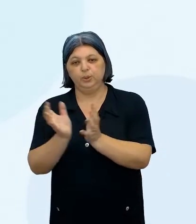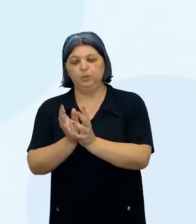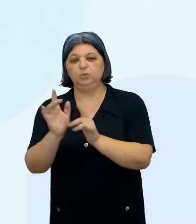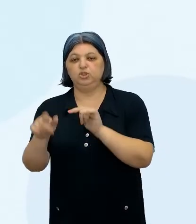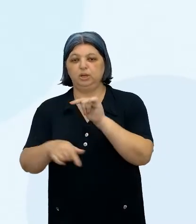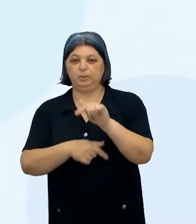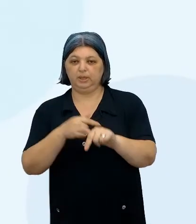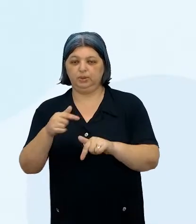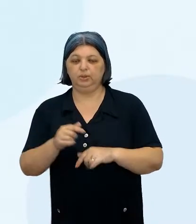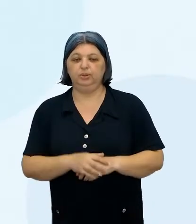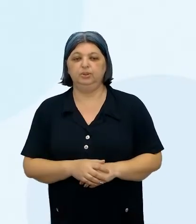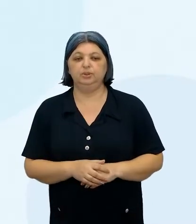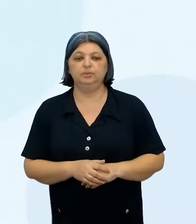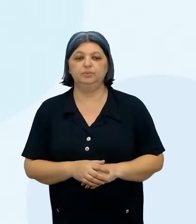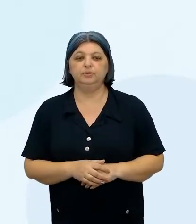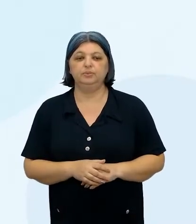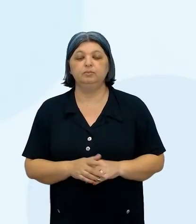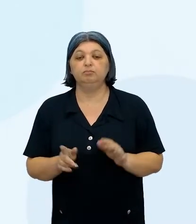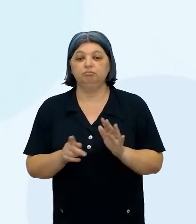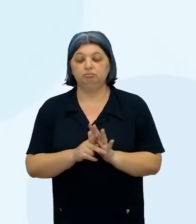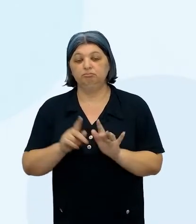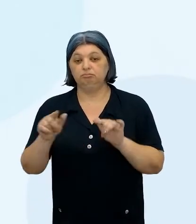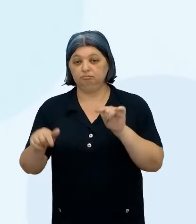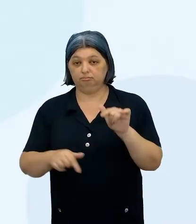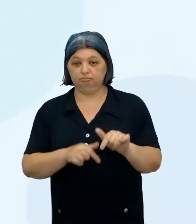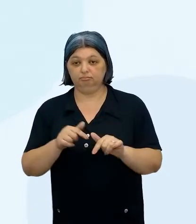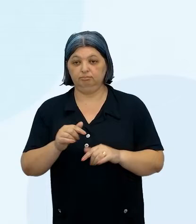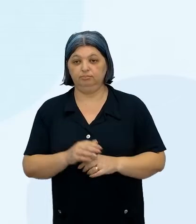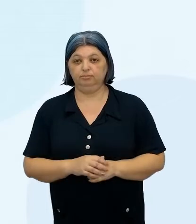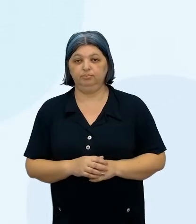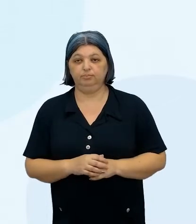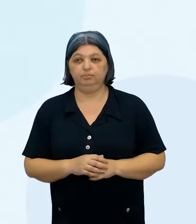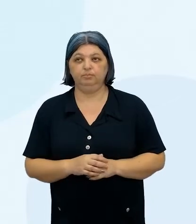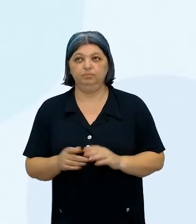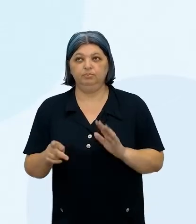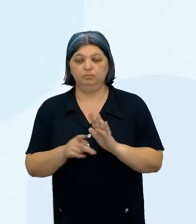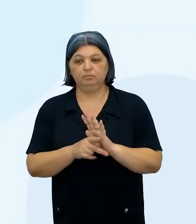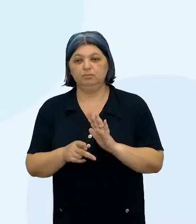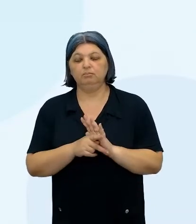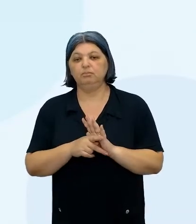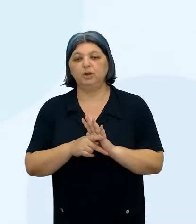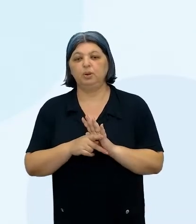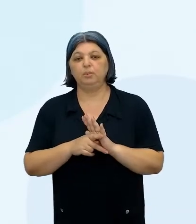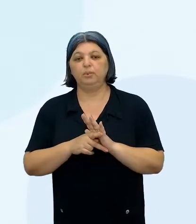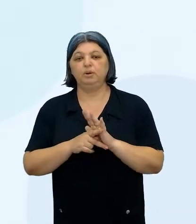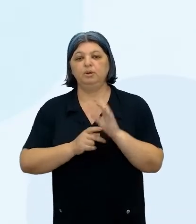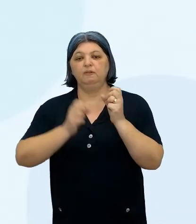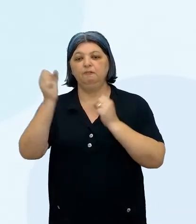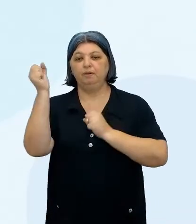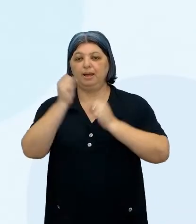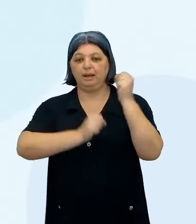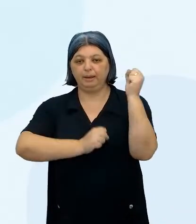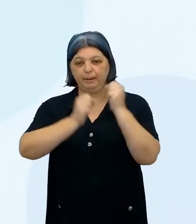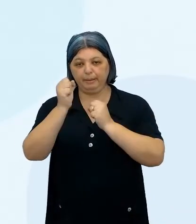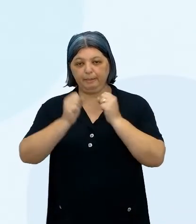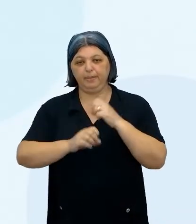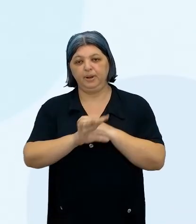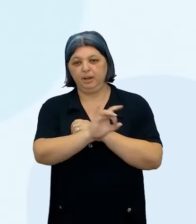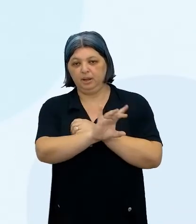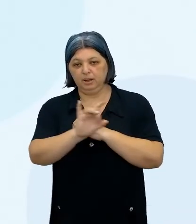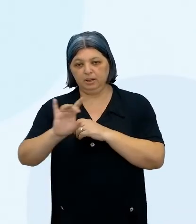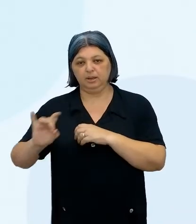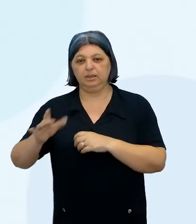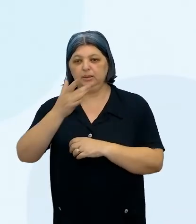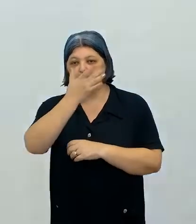na medida em que os trabalhadores são de uma tal maneira alocados na fábrica, né, cada um ocupando